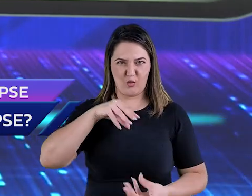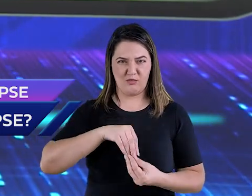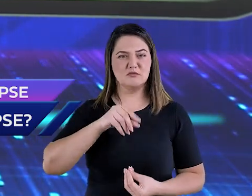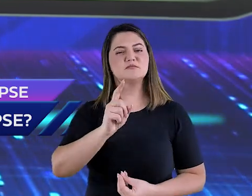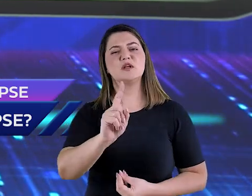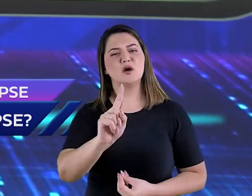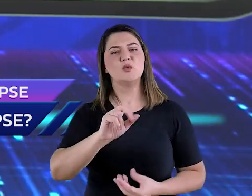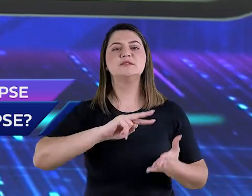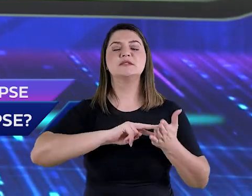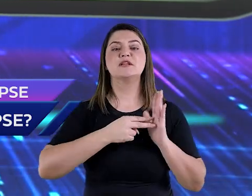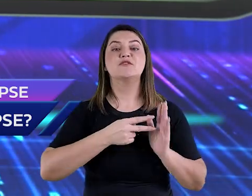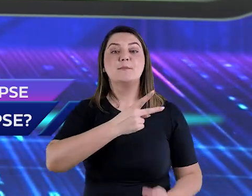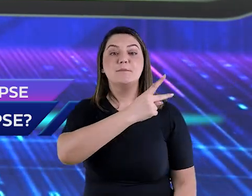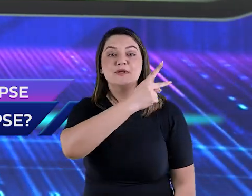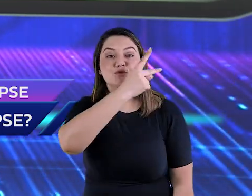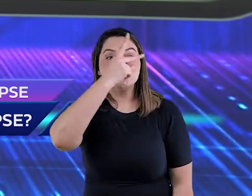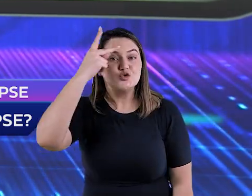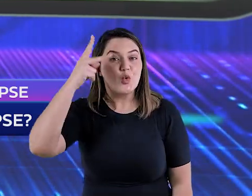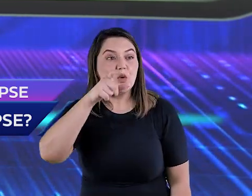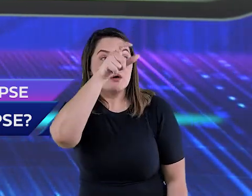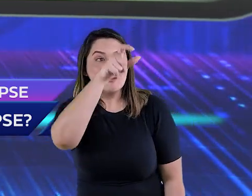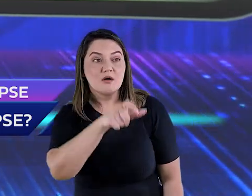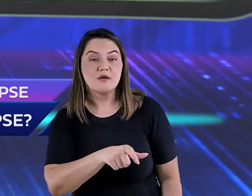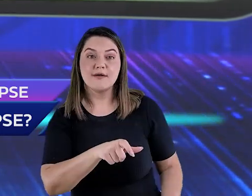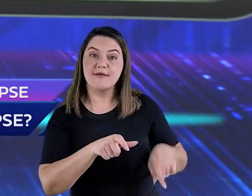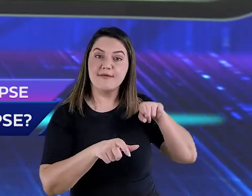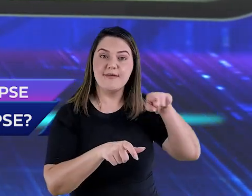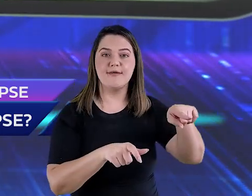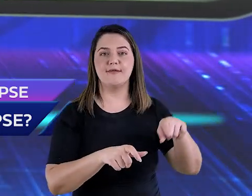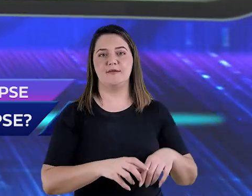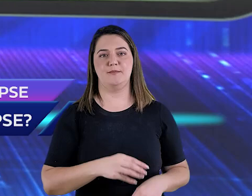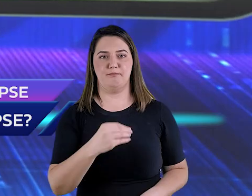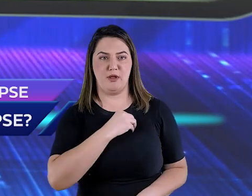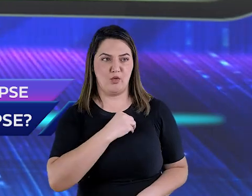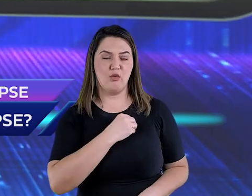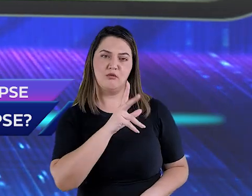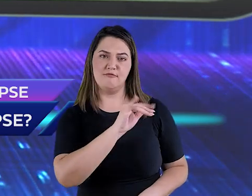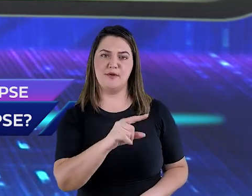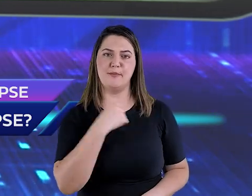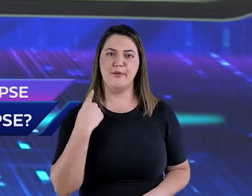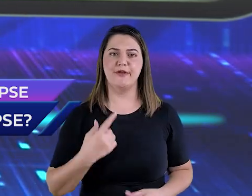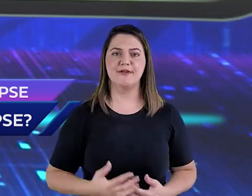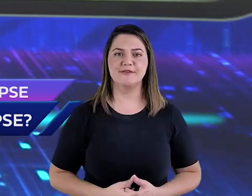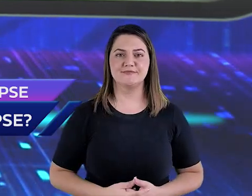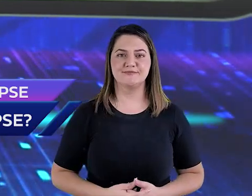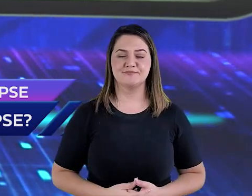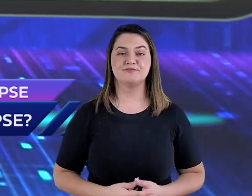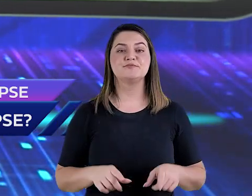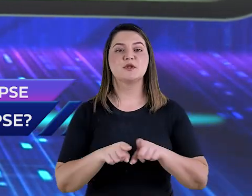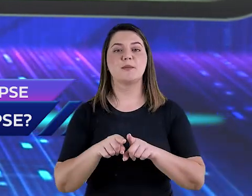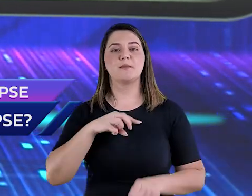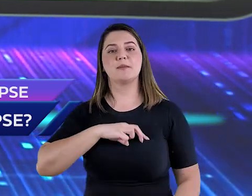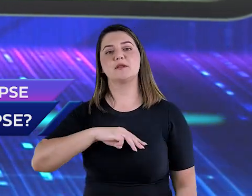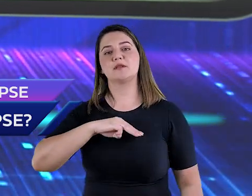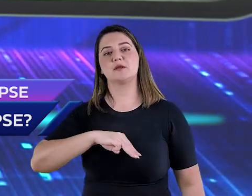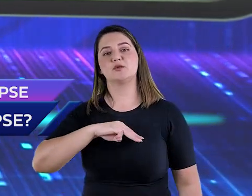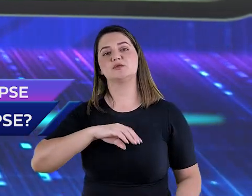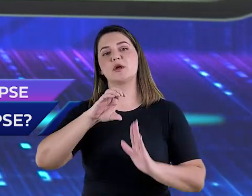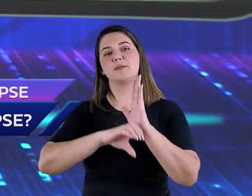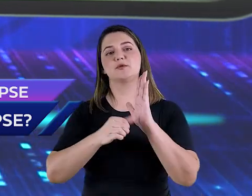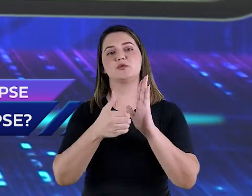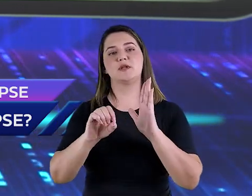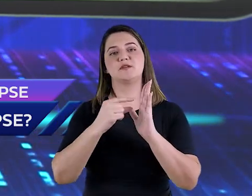uma alma. A destruição final virá assim. Jesus disse em Mateus, no capítulo 10, versículo